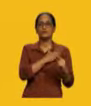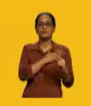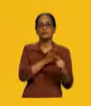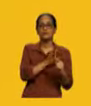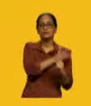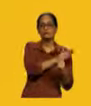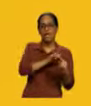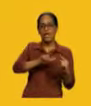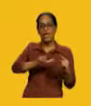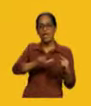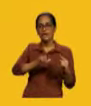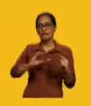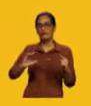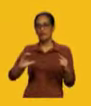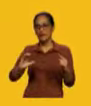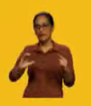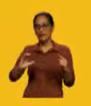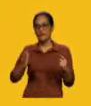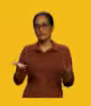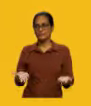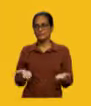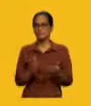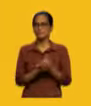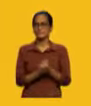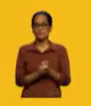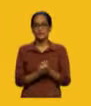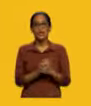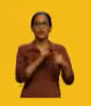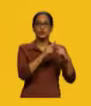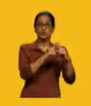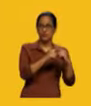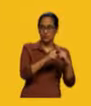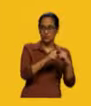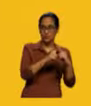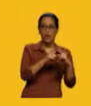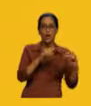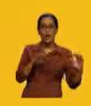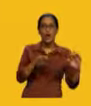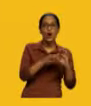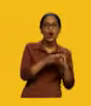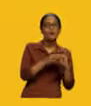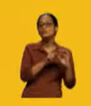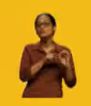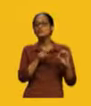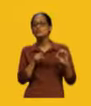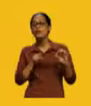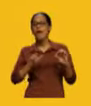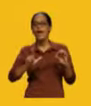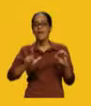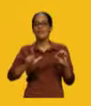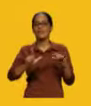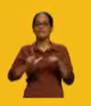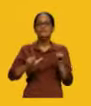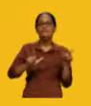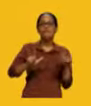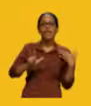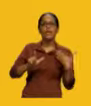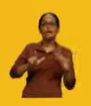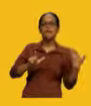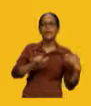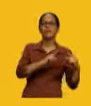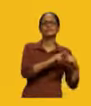desses dois. Então, o X, que vale 10, ele só pode vir à esquerda de L e